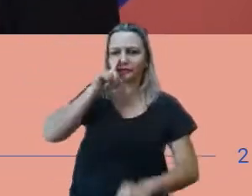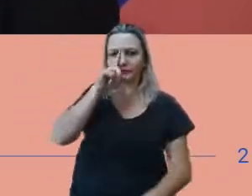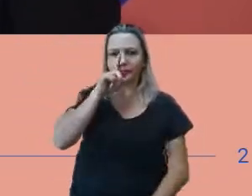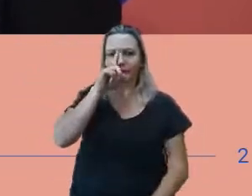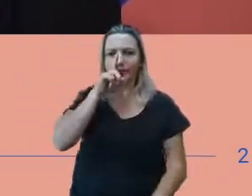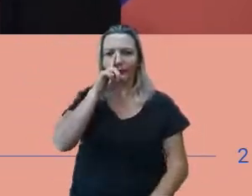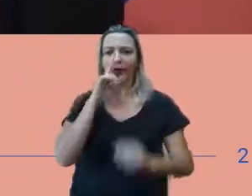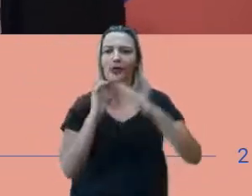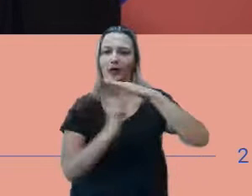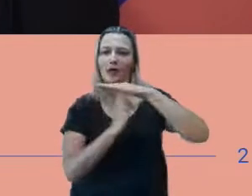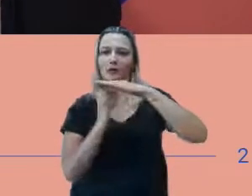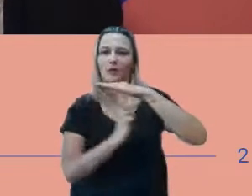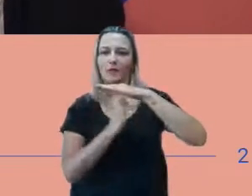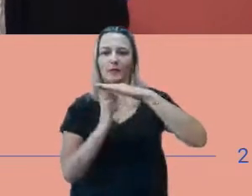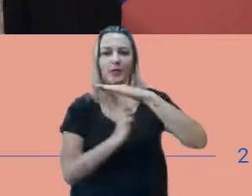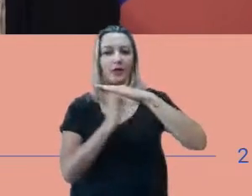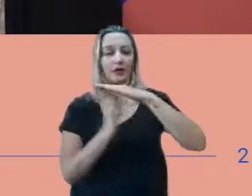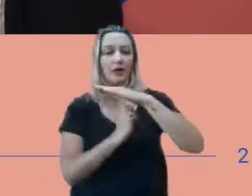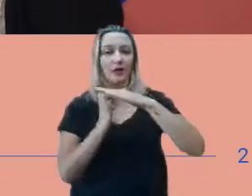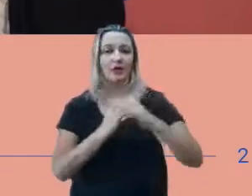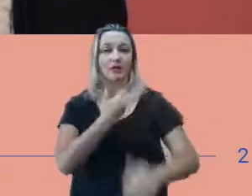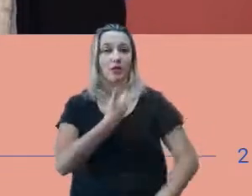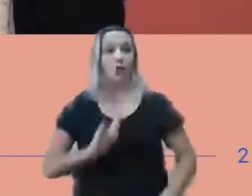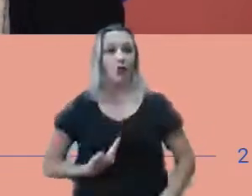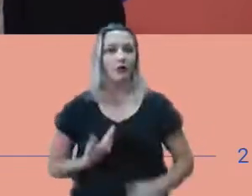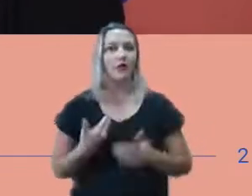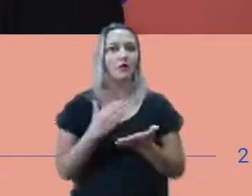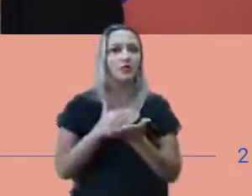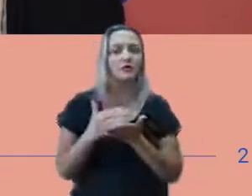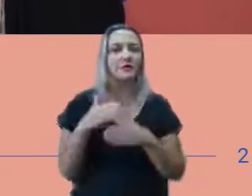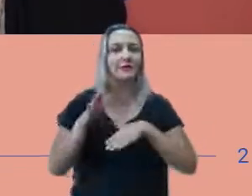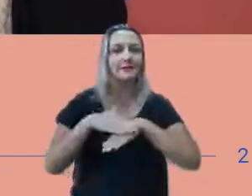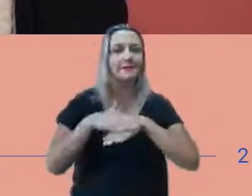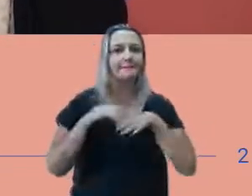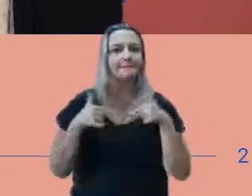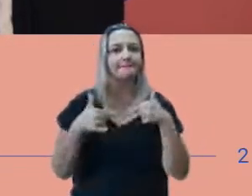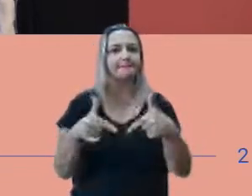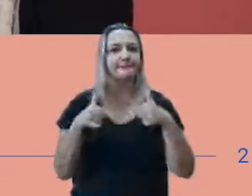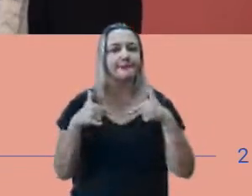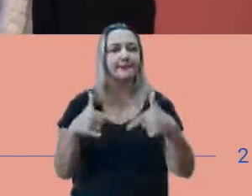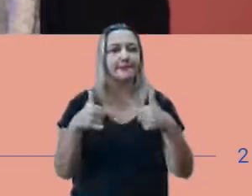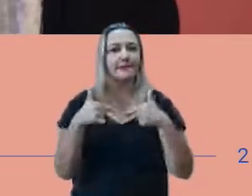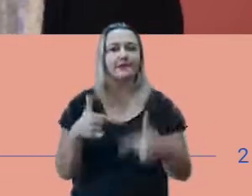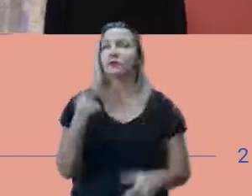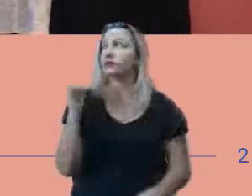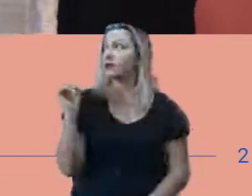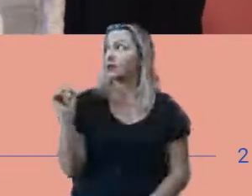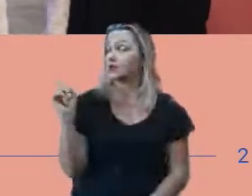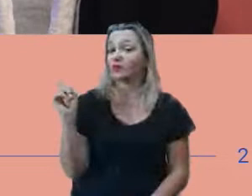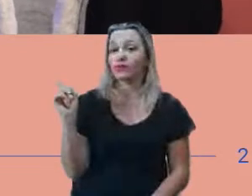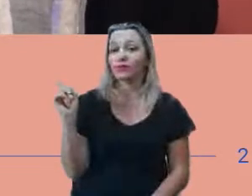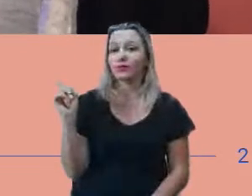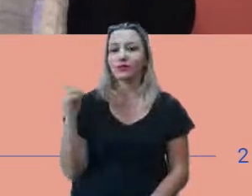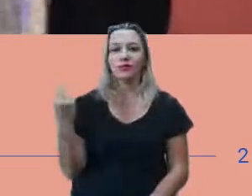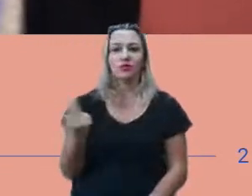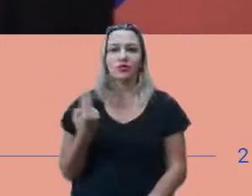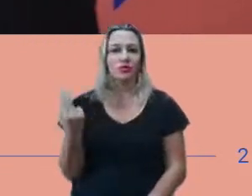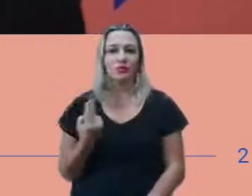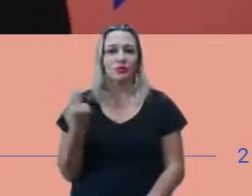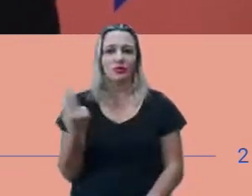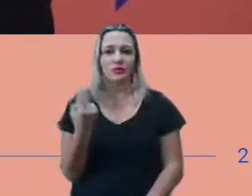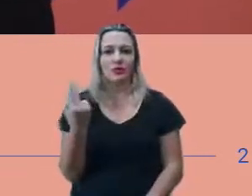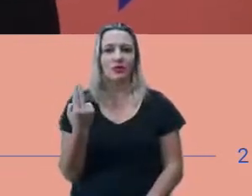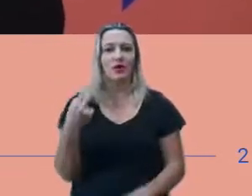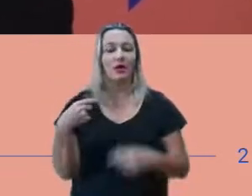movimentar para pensar bom isso aqui não dá mais a gente precisa remodelar esse modelo desenvolveu uma